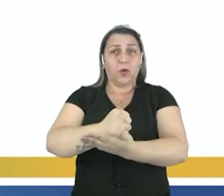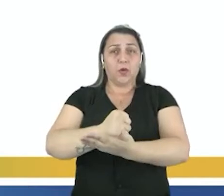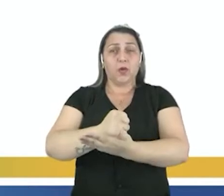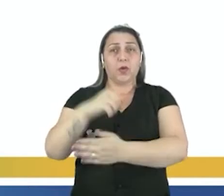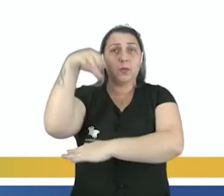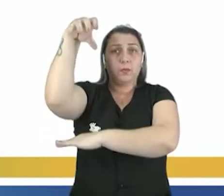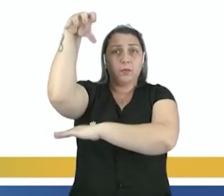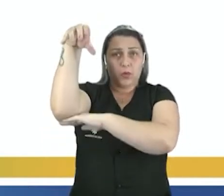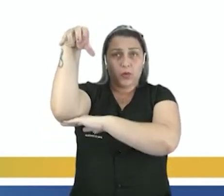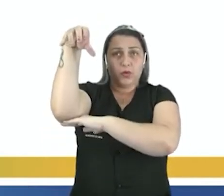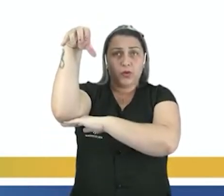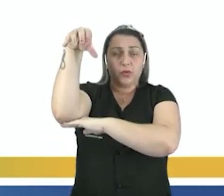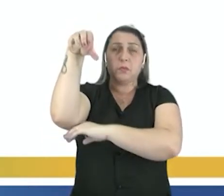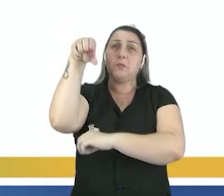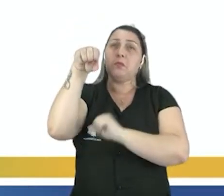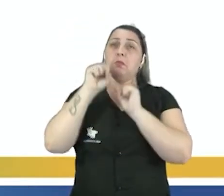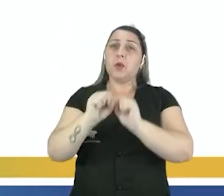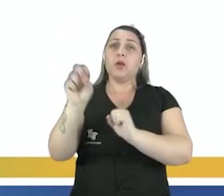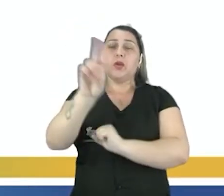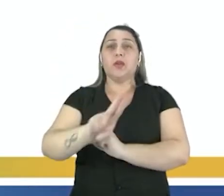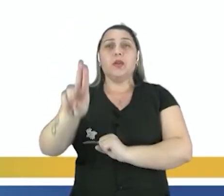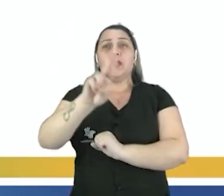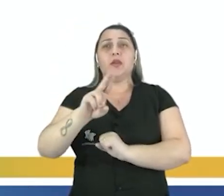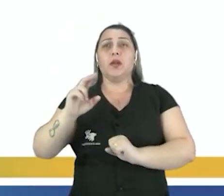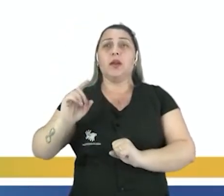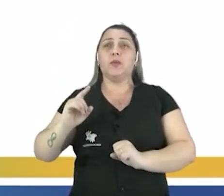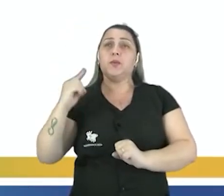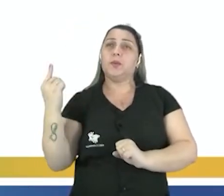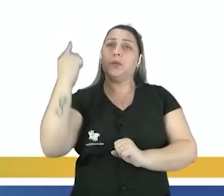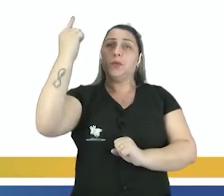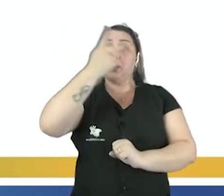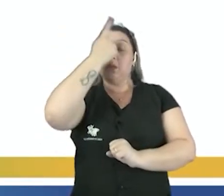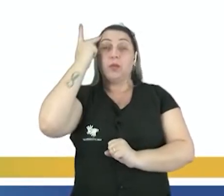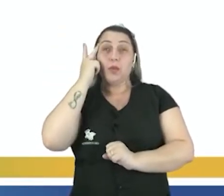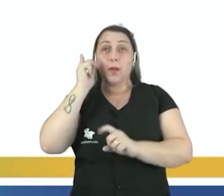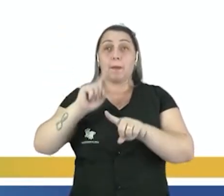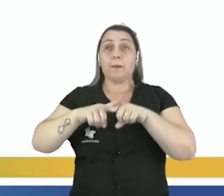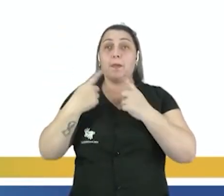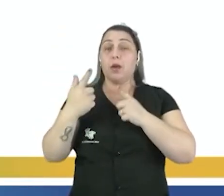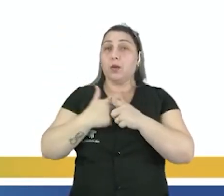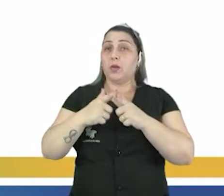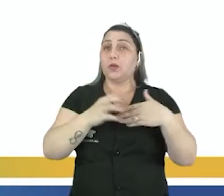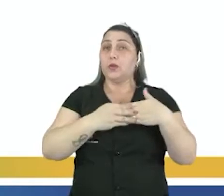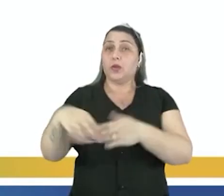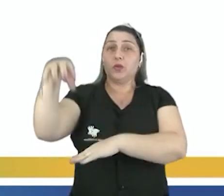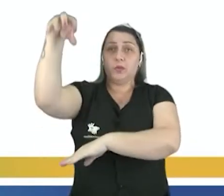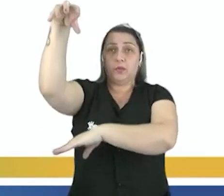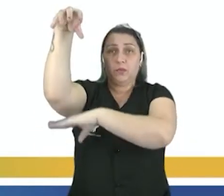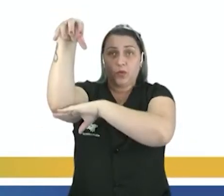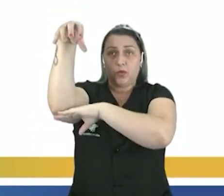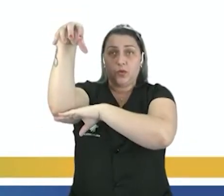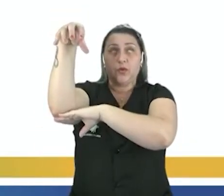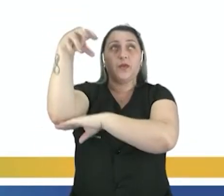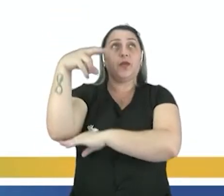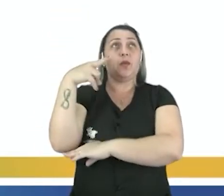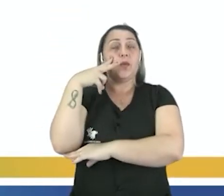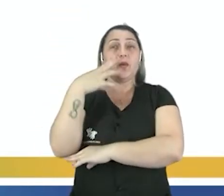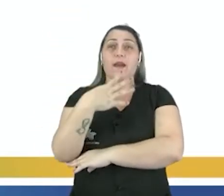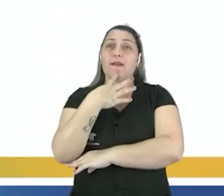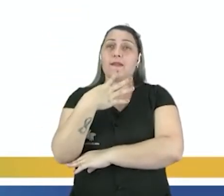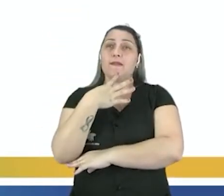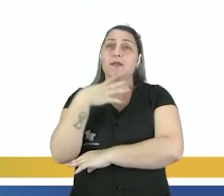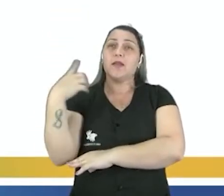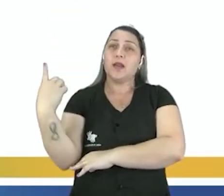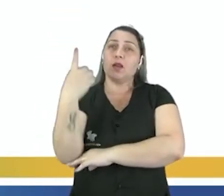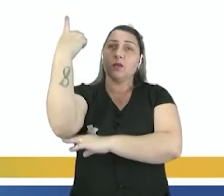um poste. Eu poderia também usar como auxílio a altura de uma pessoa, mas aqui o problema trouxe para nós um poste. Então veja, eu conheço a altura